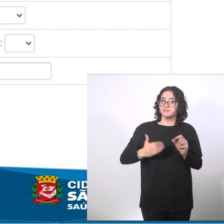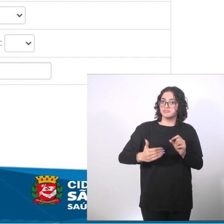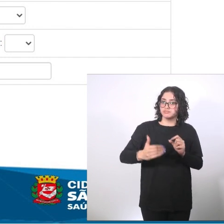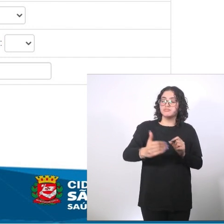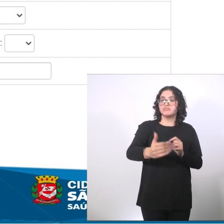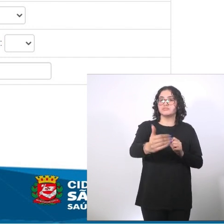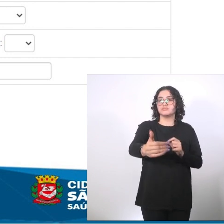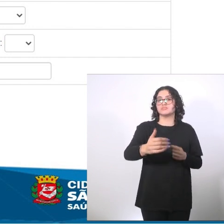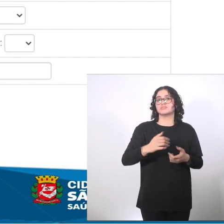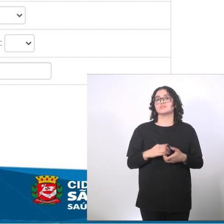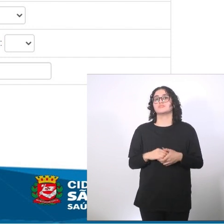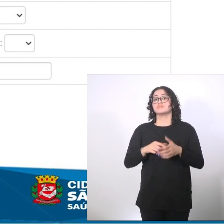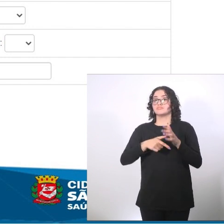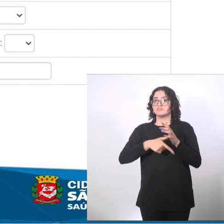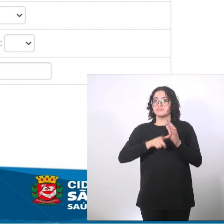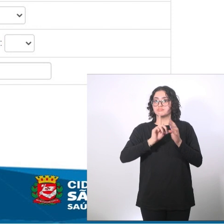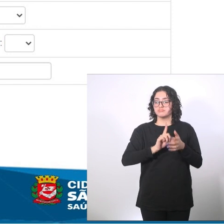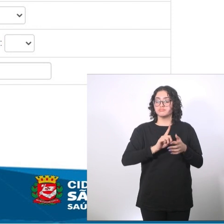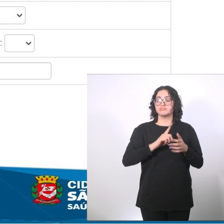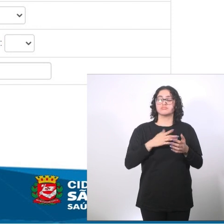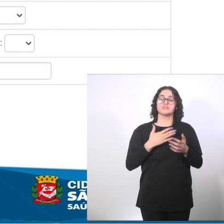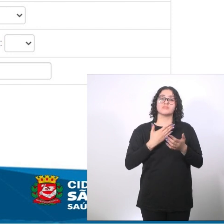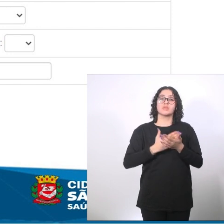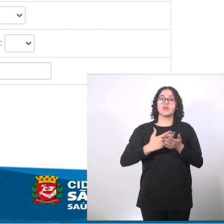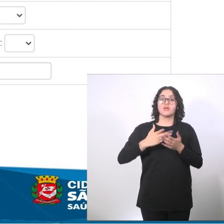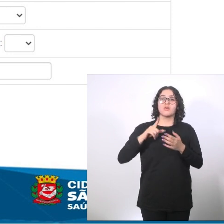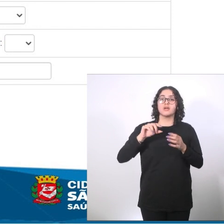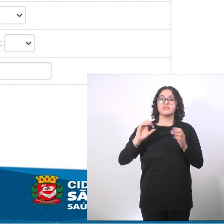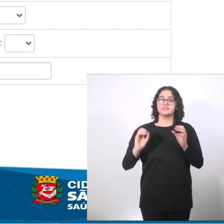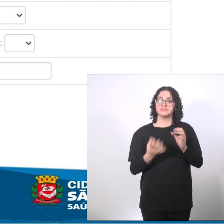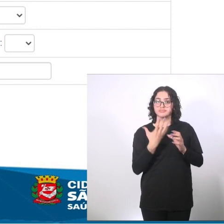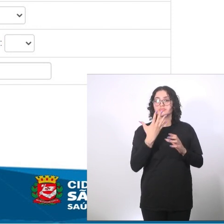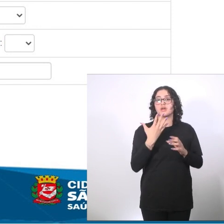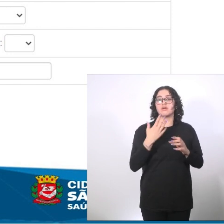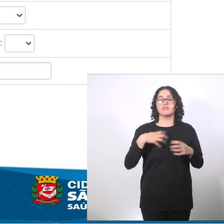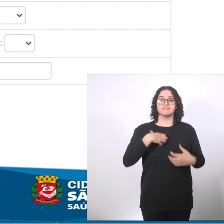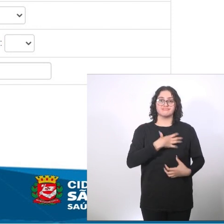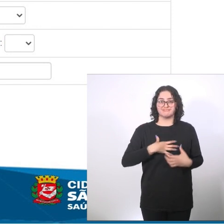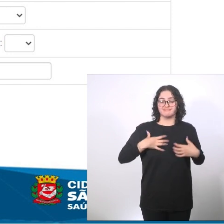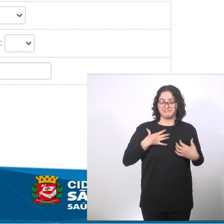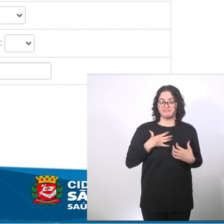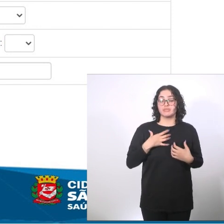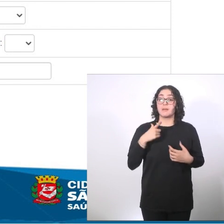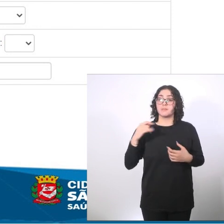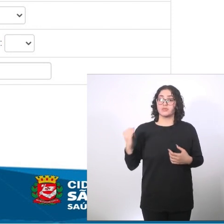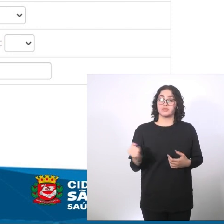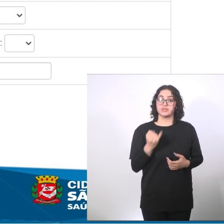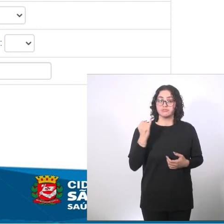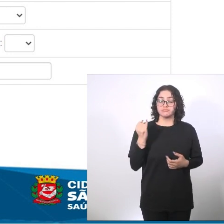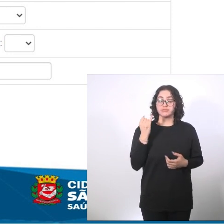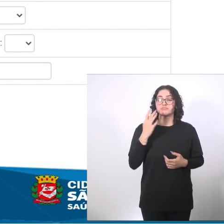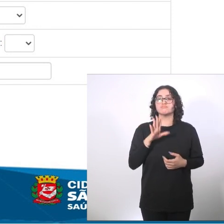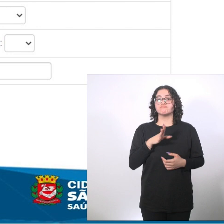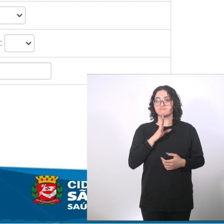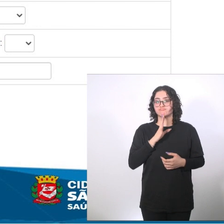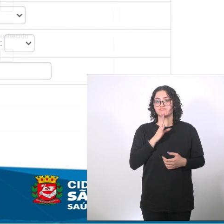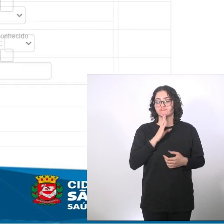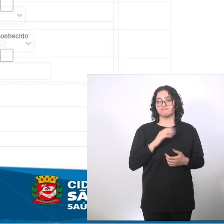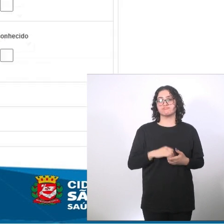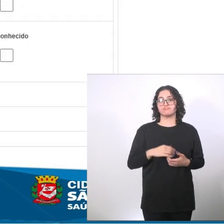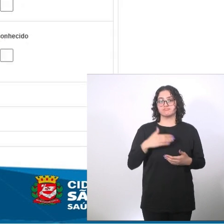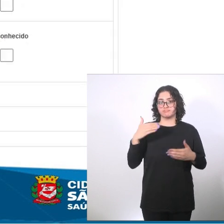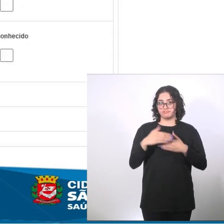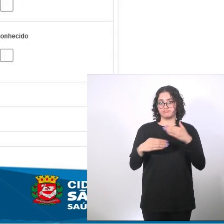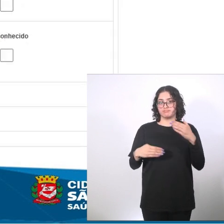aí, anteriormente ao início do surgimento dessas lesões, é muito importante termos o conhecimento. Próximo.